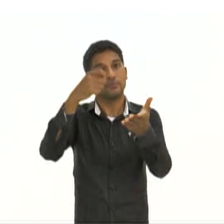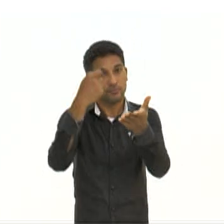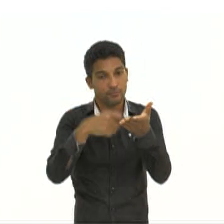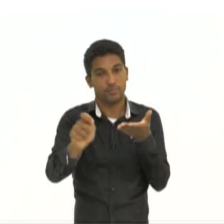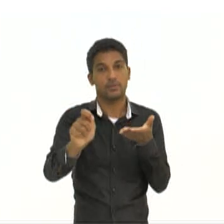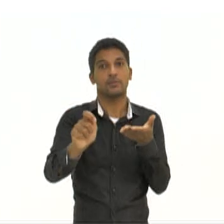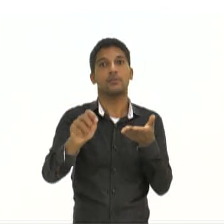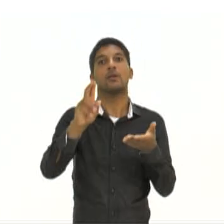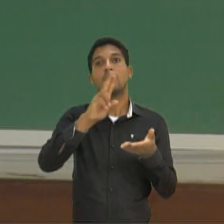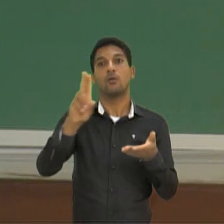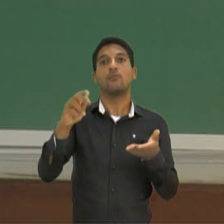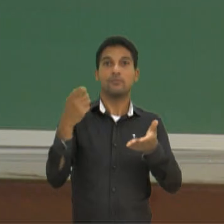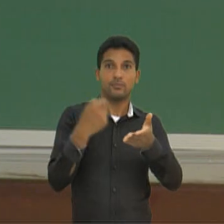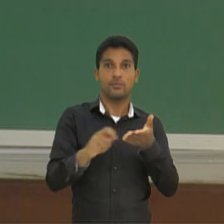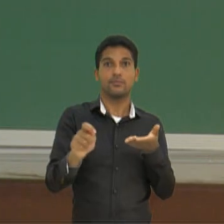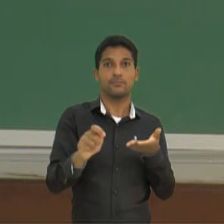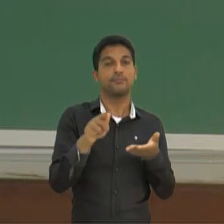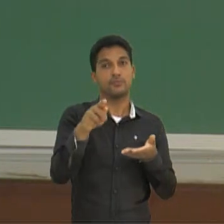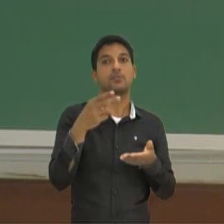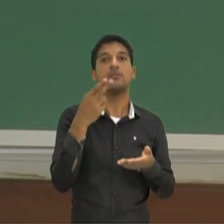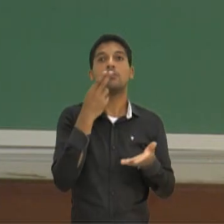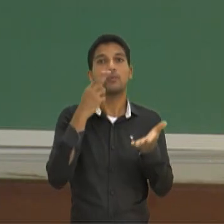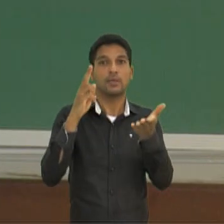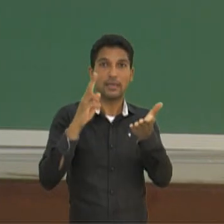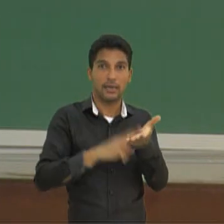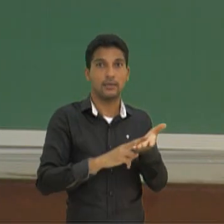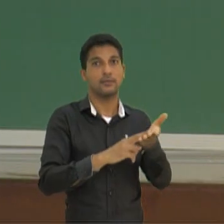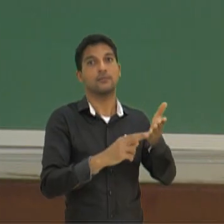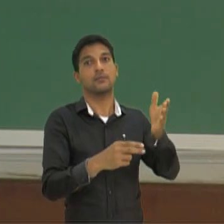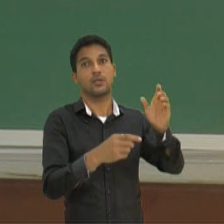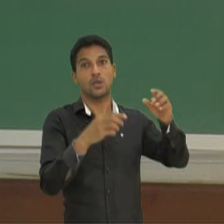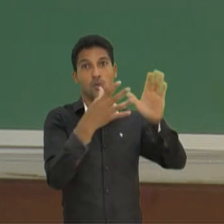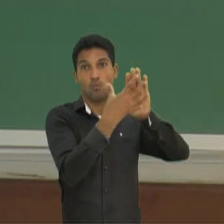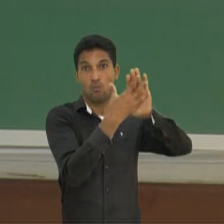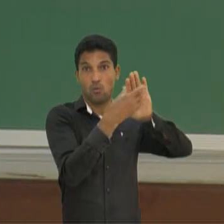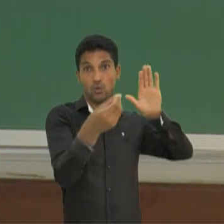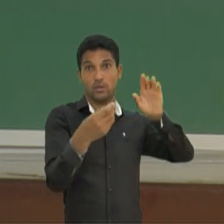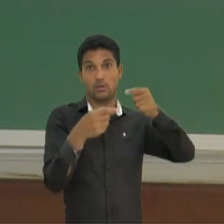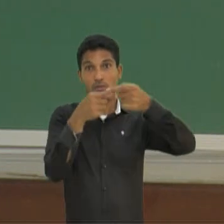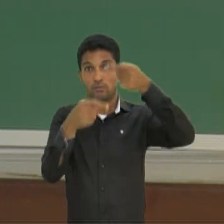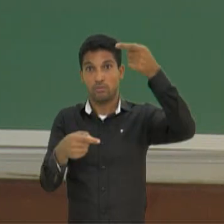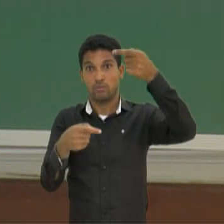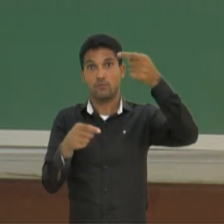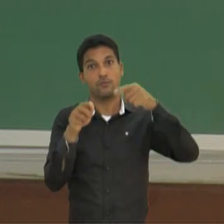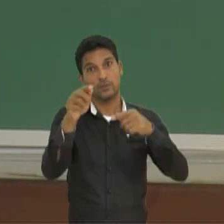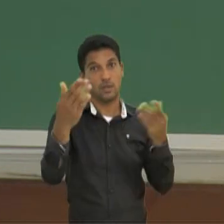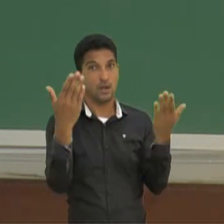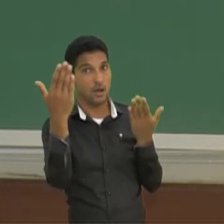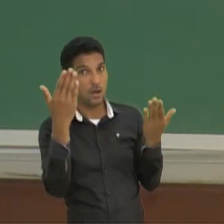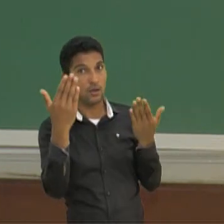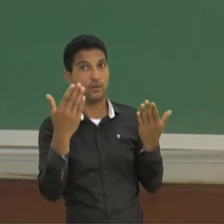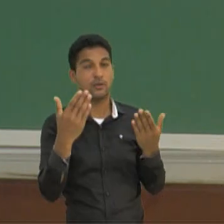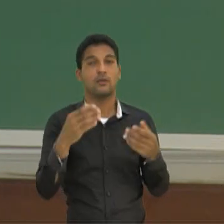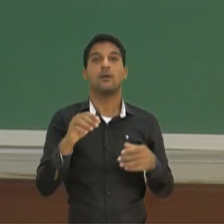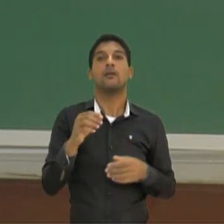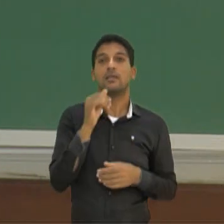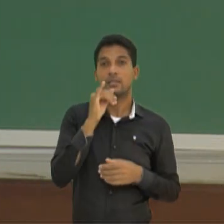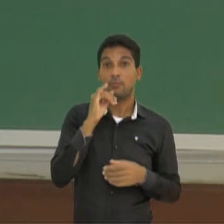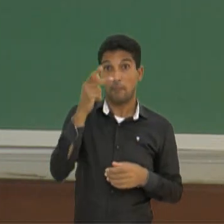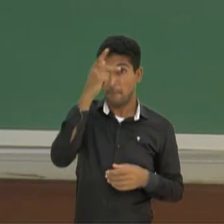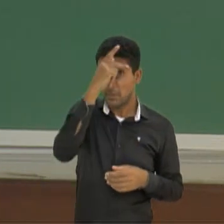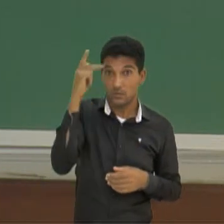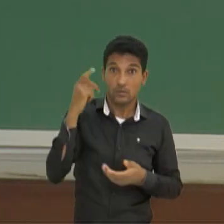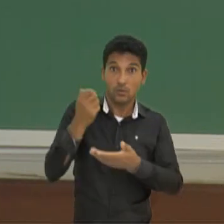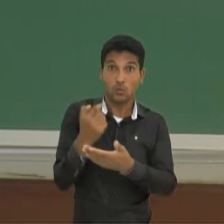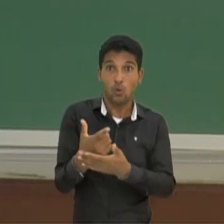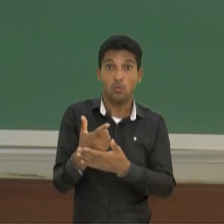a gente tem aqui um modelinho de carta de reclamação para vocês conhecerem, certo? Aqui no caso a pessoa comprou um produto e o produto não foi entregue no prazo, né?